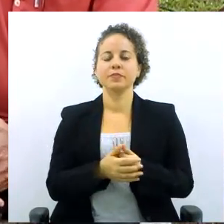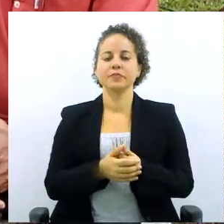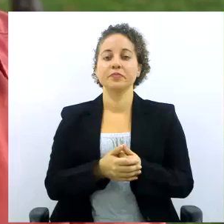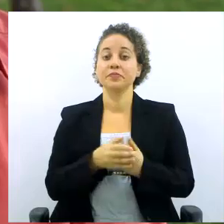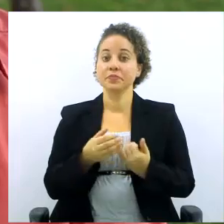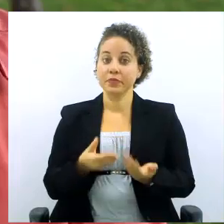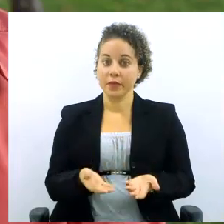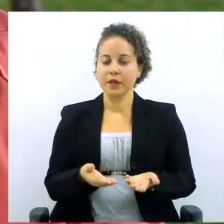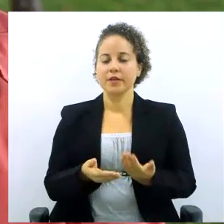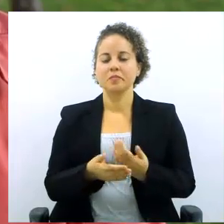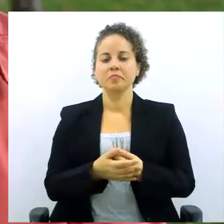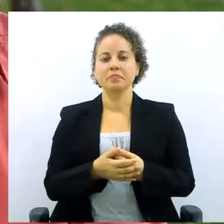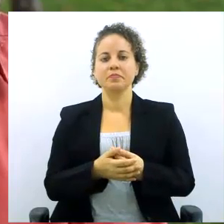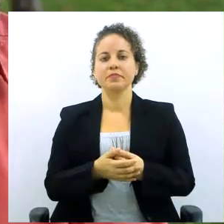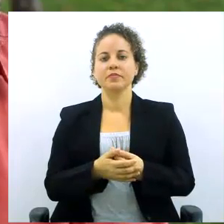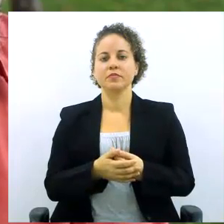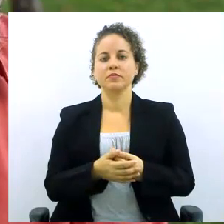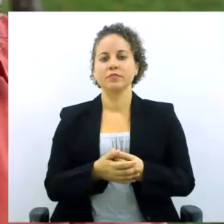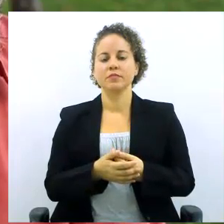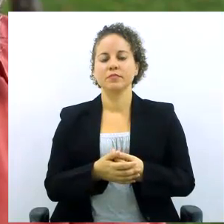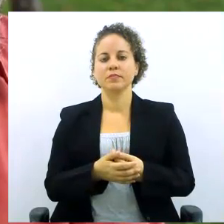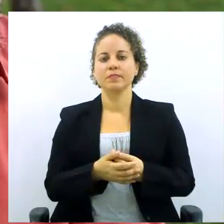Cristiano,